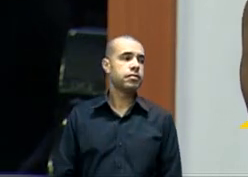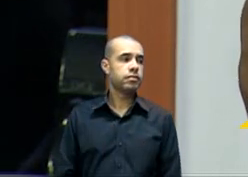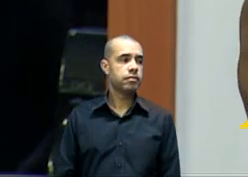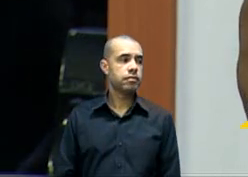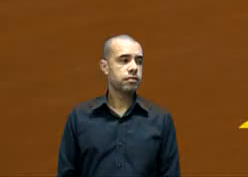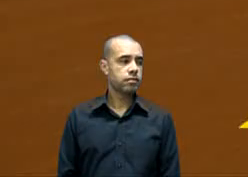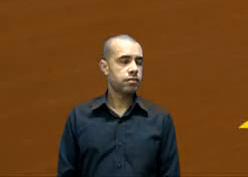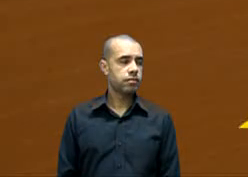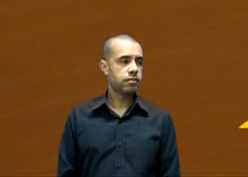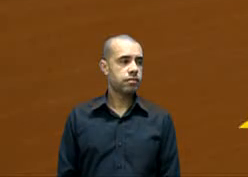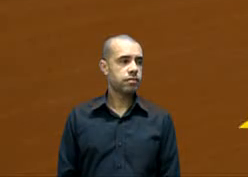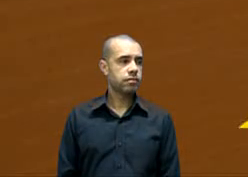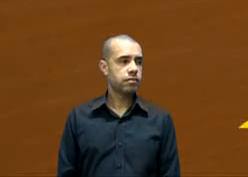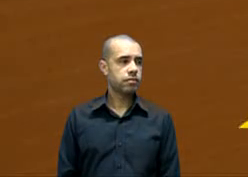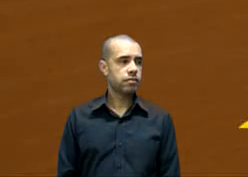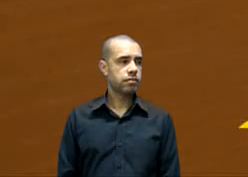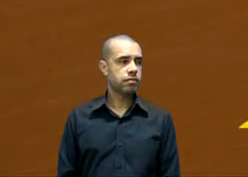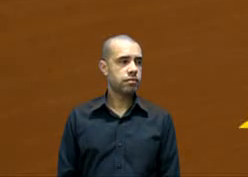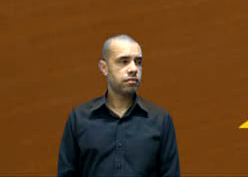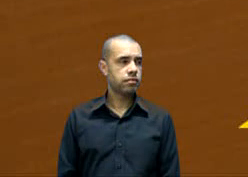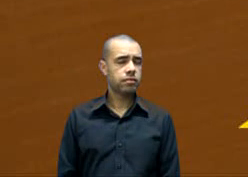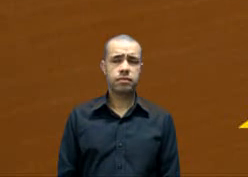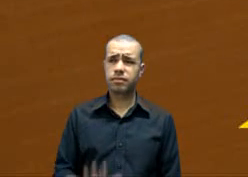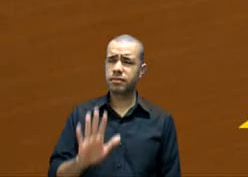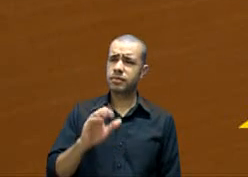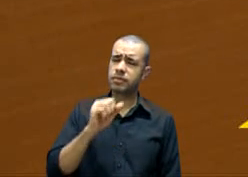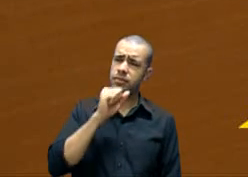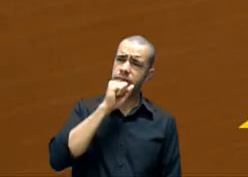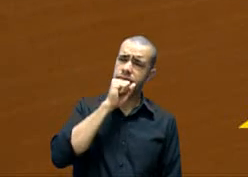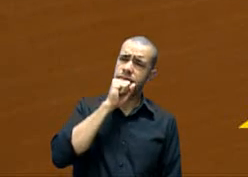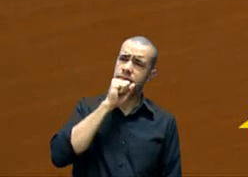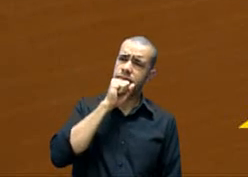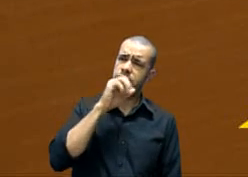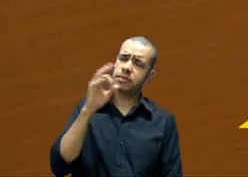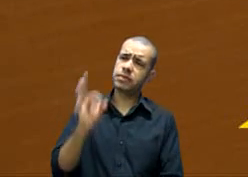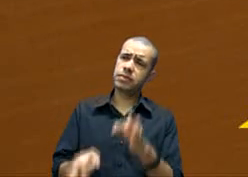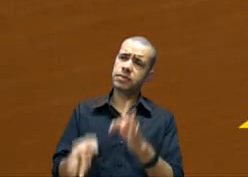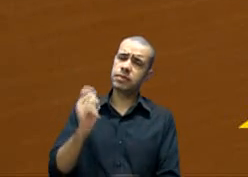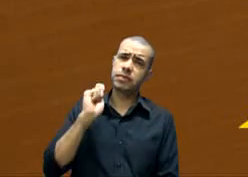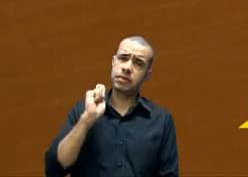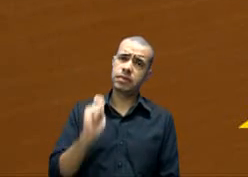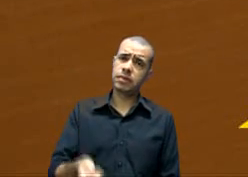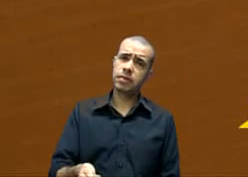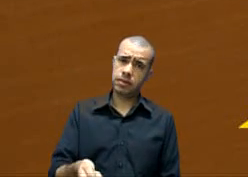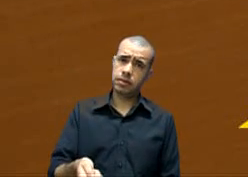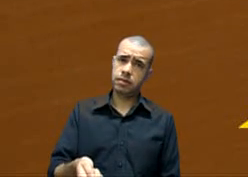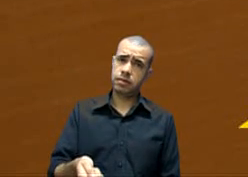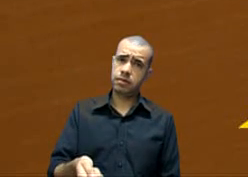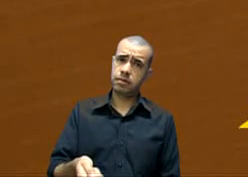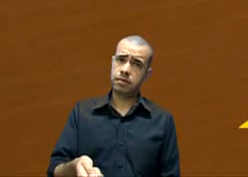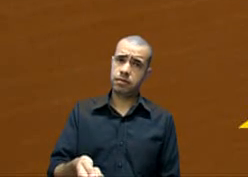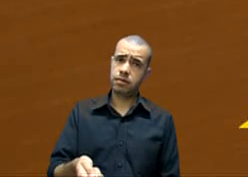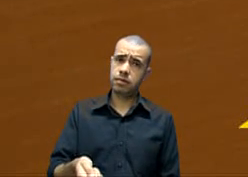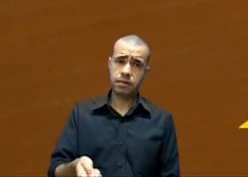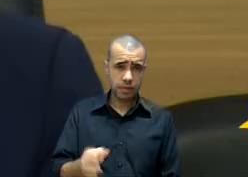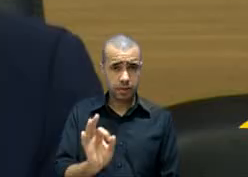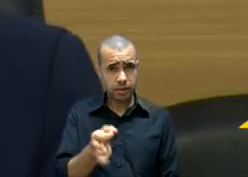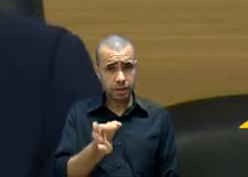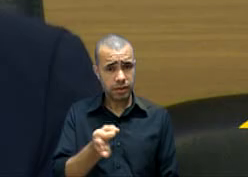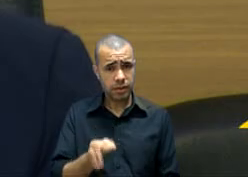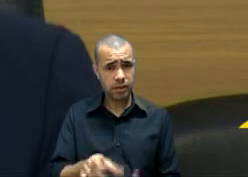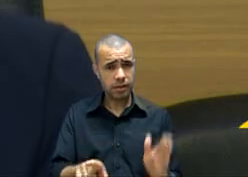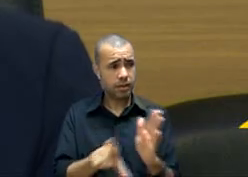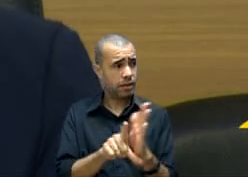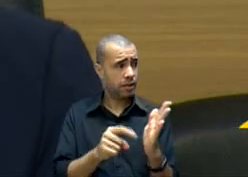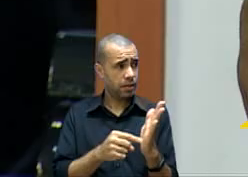Deixa eu ver aqui. Presidente, mas o parecer da Comissão de Justiça é pela legalidade. Rejeição do veto. Então, para rejeição,